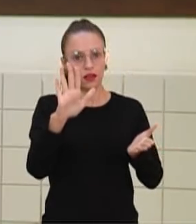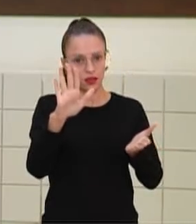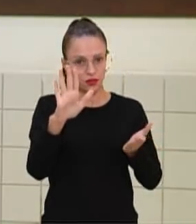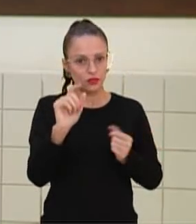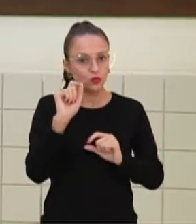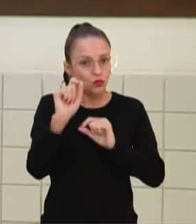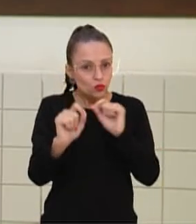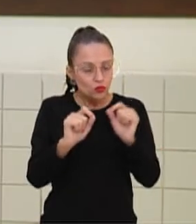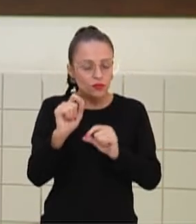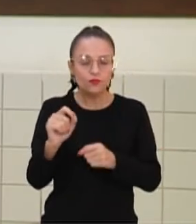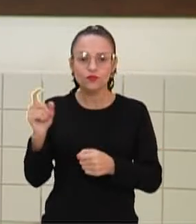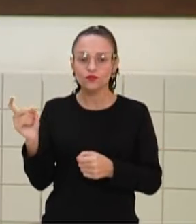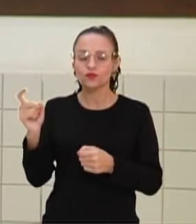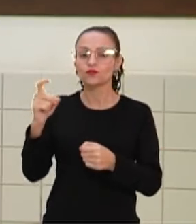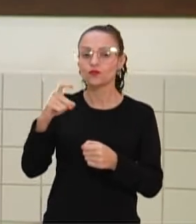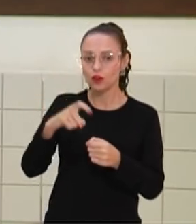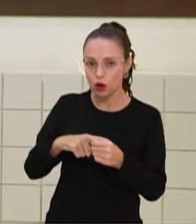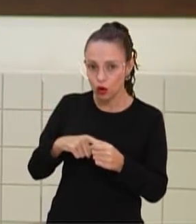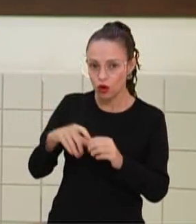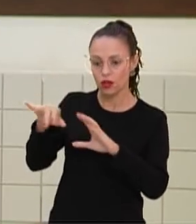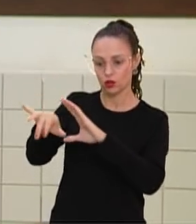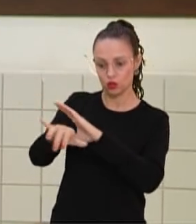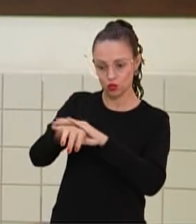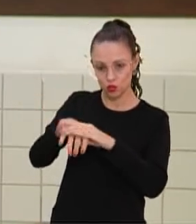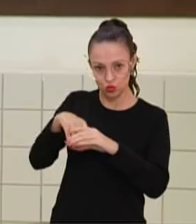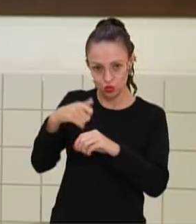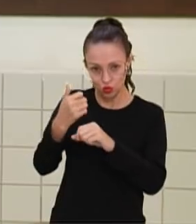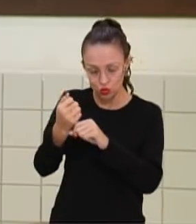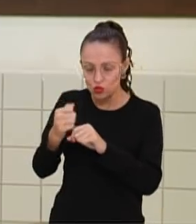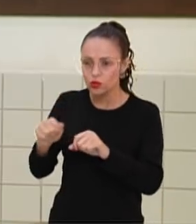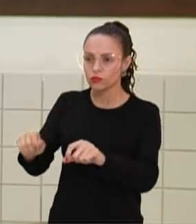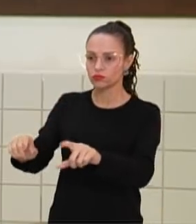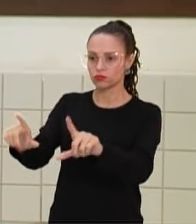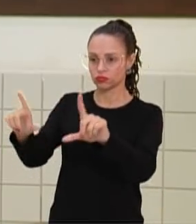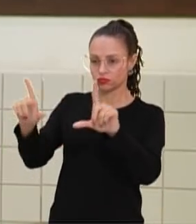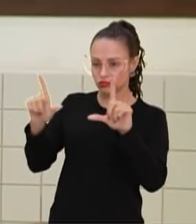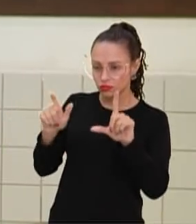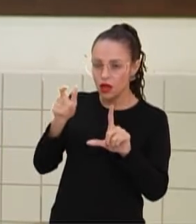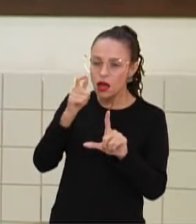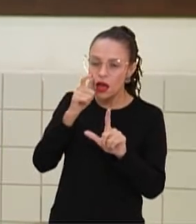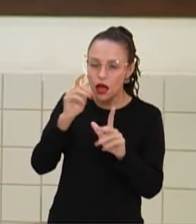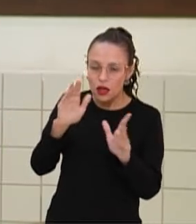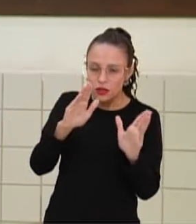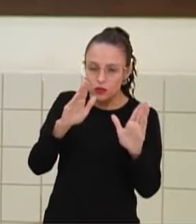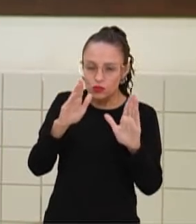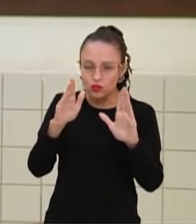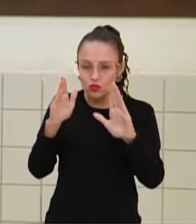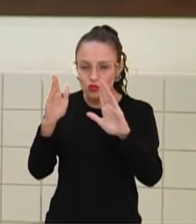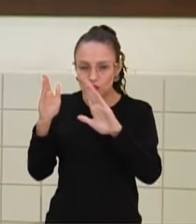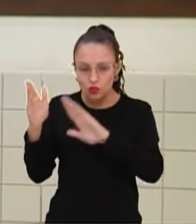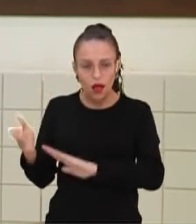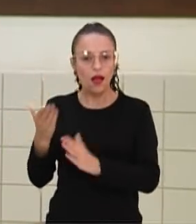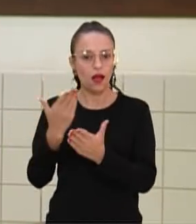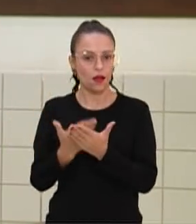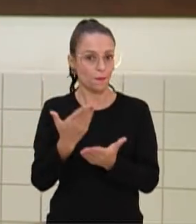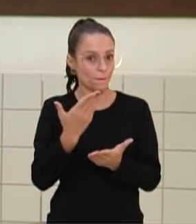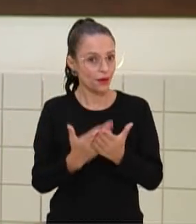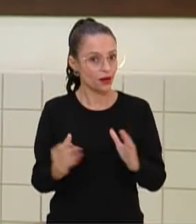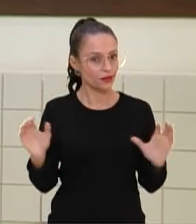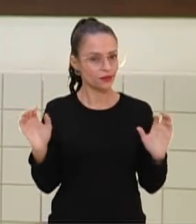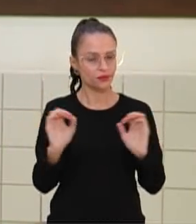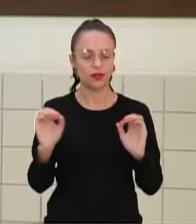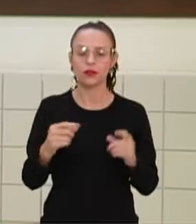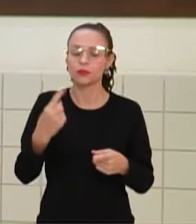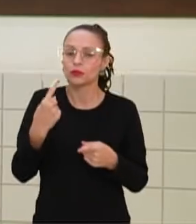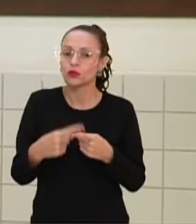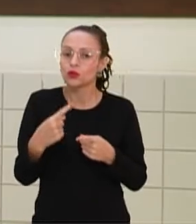volta lá no YouTube, volta no link, assiste a aula novamente. Não perde nada, porque